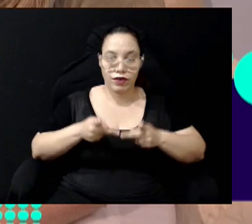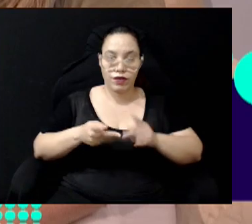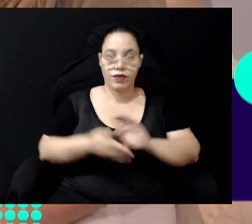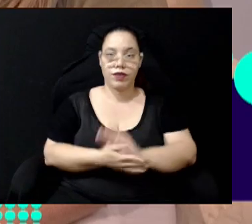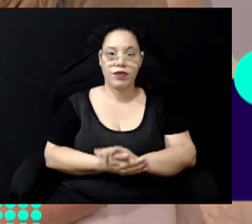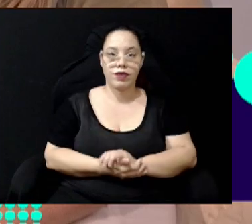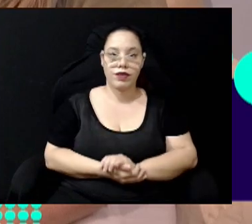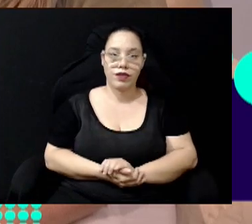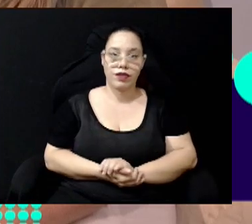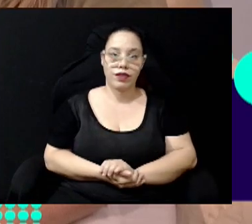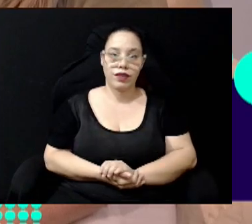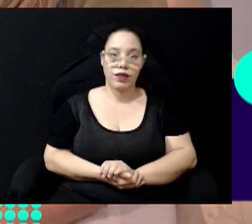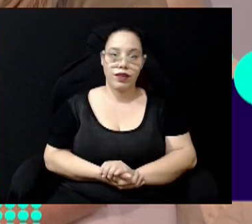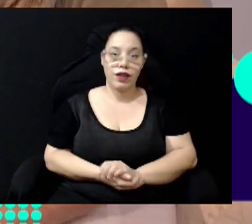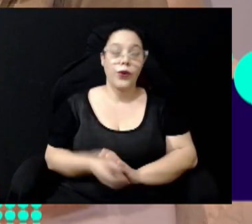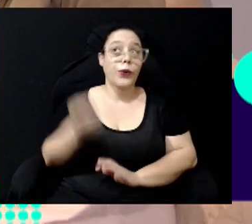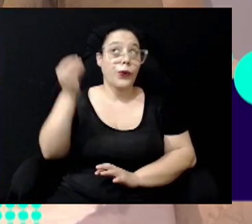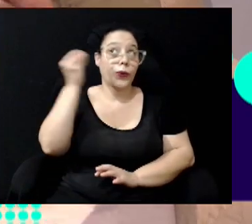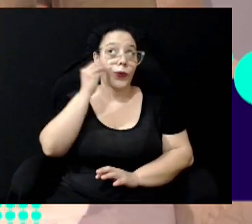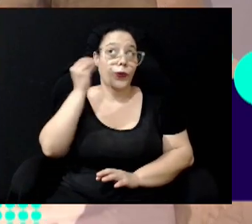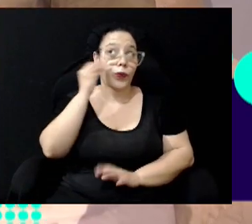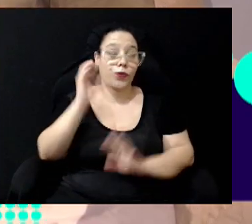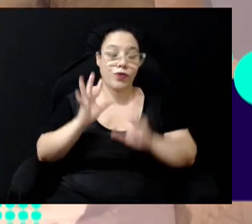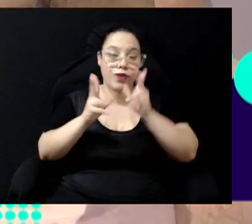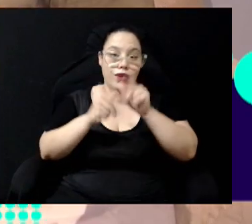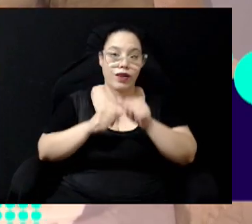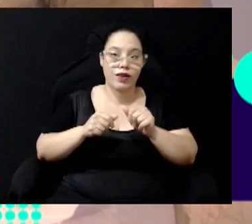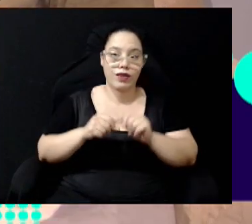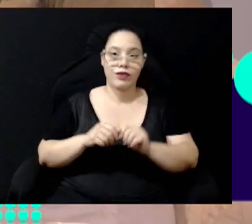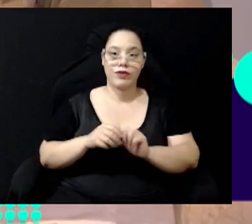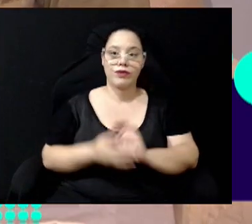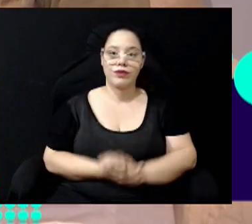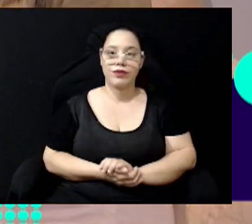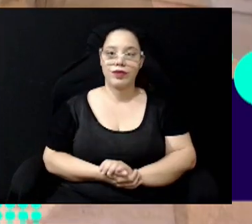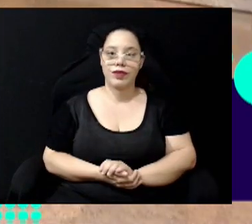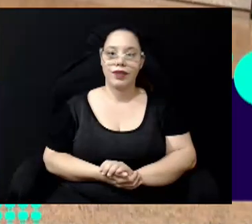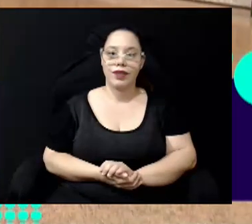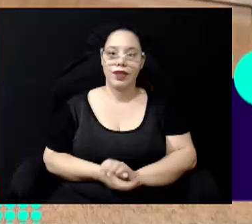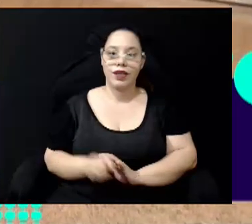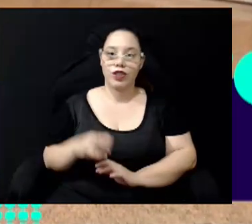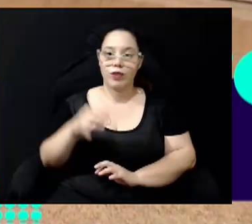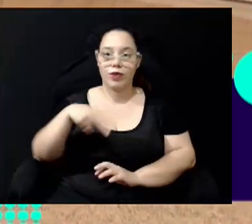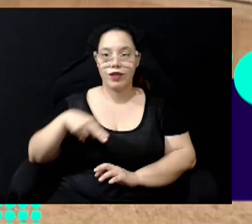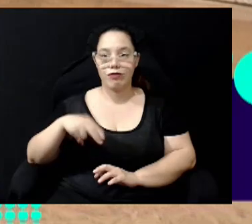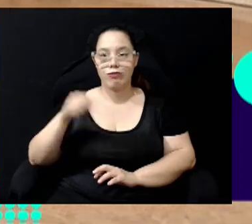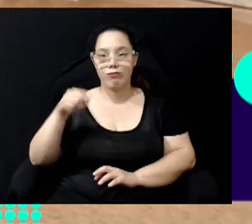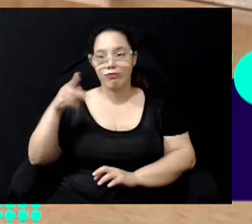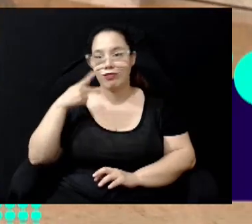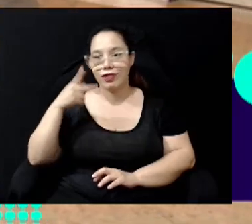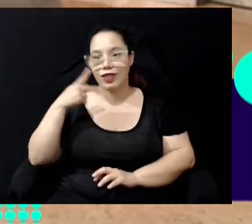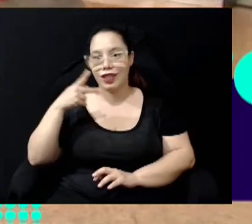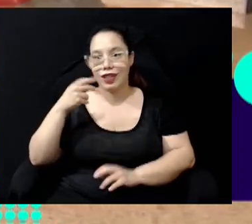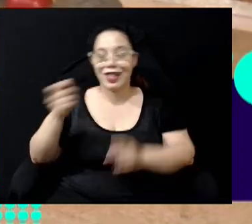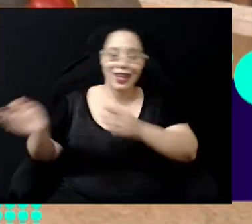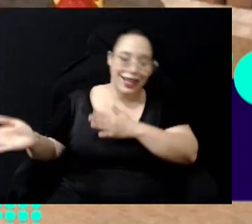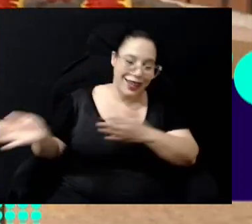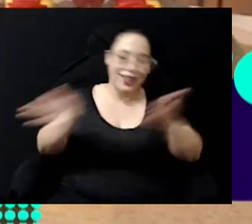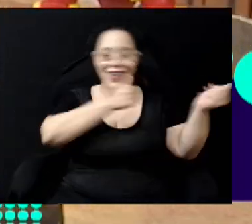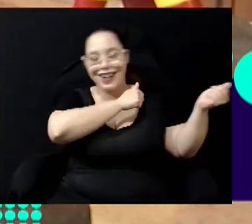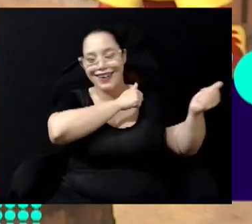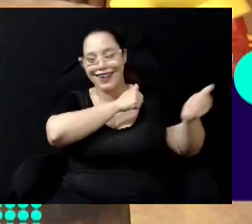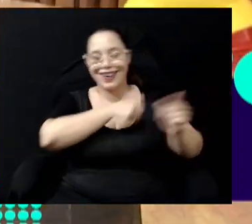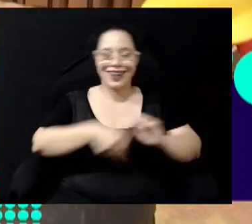essa experiência nesse universo Chaves. Se o Chapolin estivesse aqui, acho que ele diria, sigam meus bons, né? Meus bons, é isso